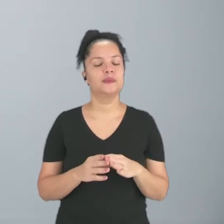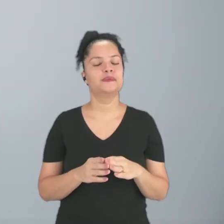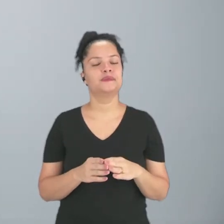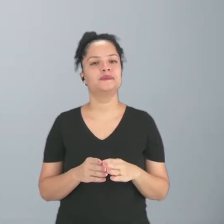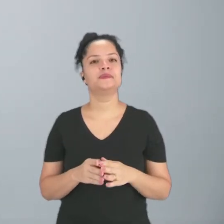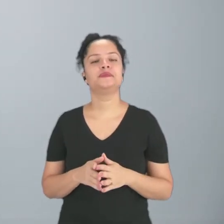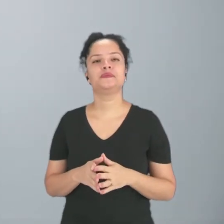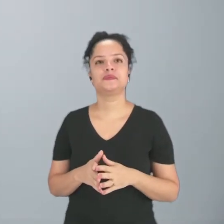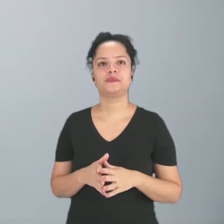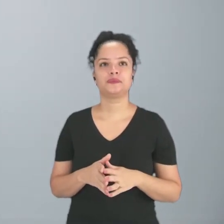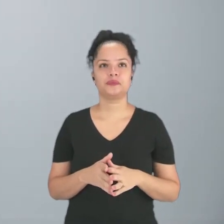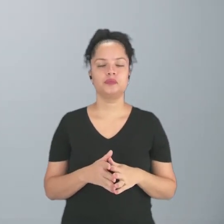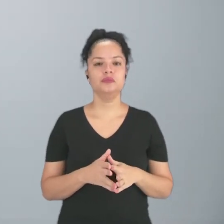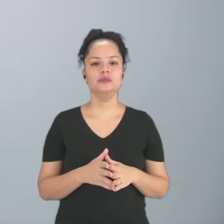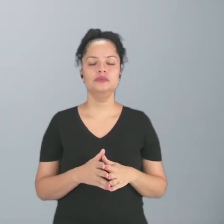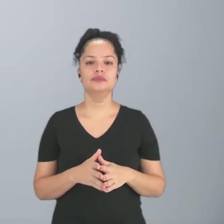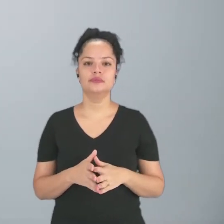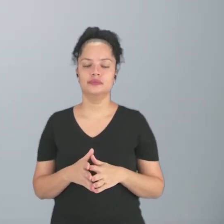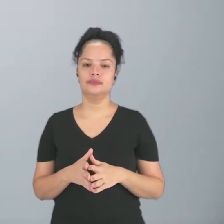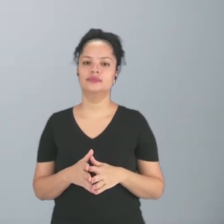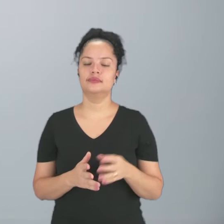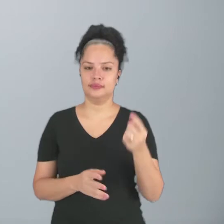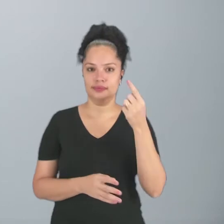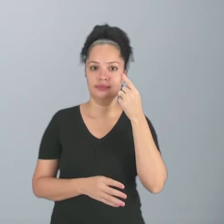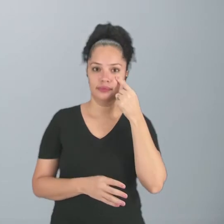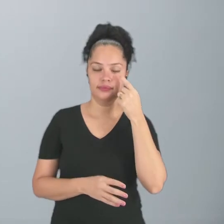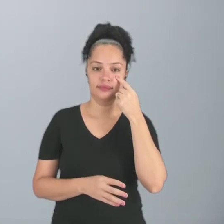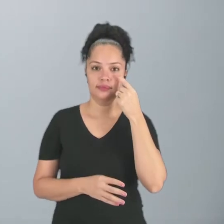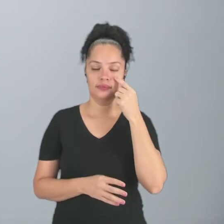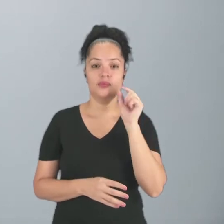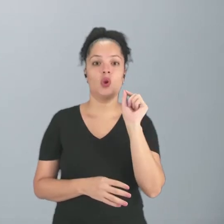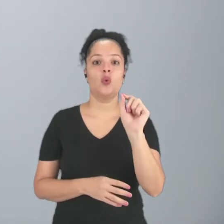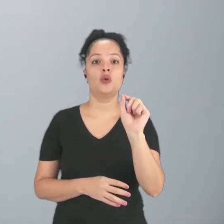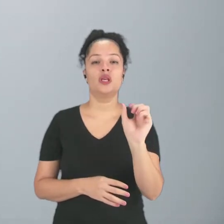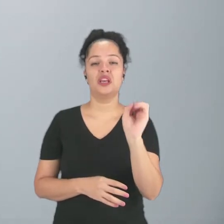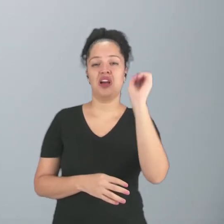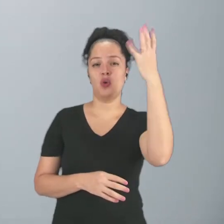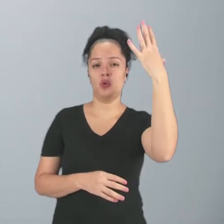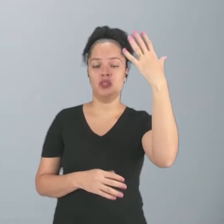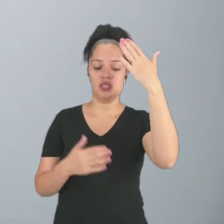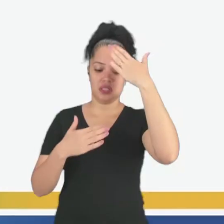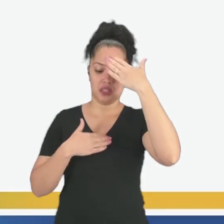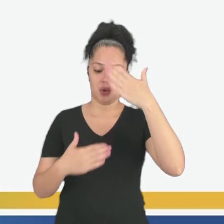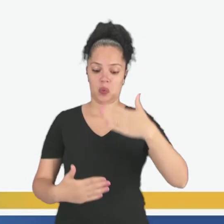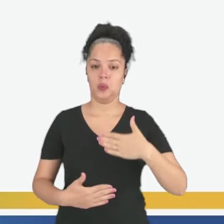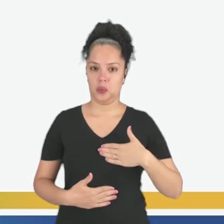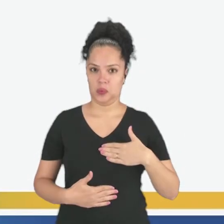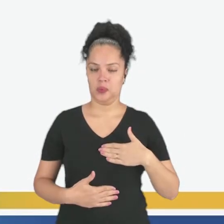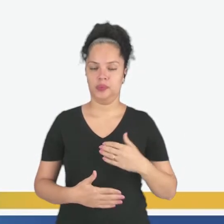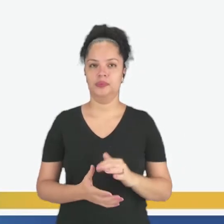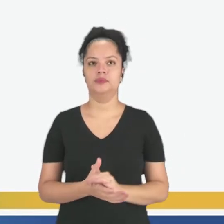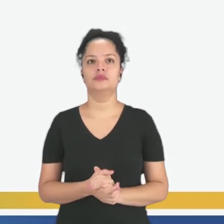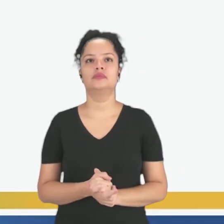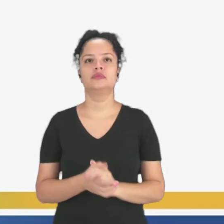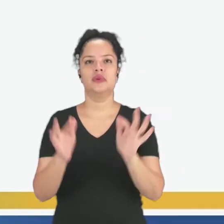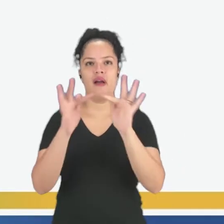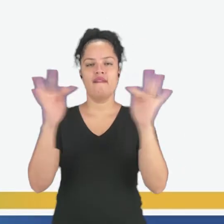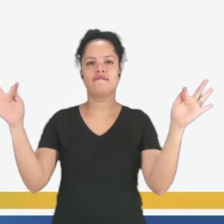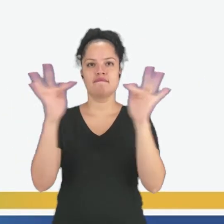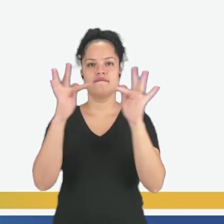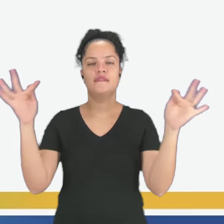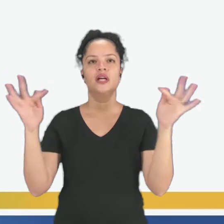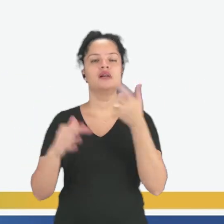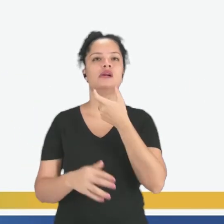deliciosa. Bom, vamos ver sobre os efeitos dessa comida junk food, né? Harmful effects of